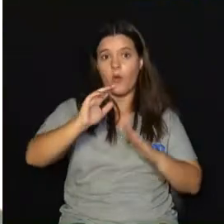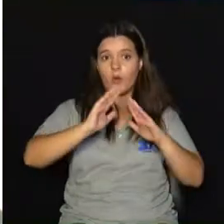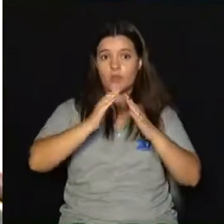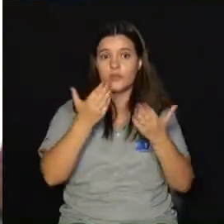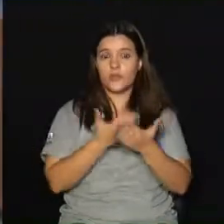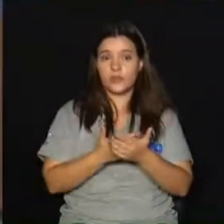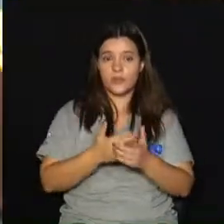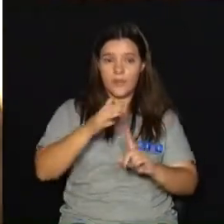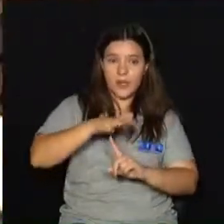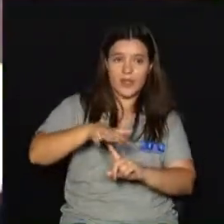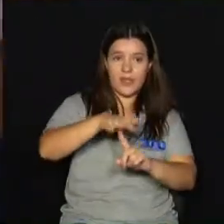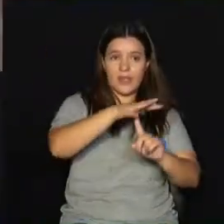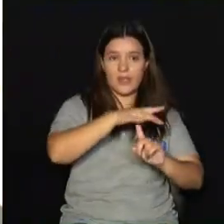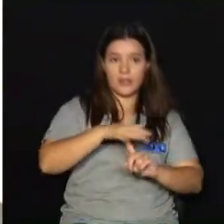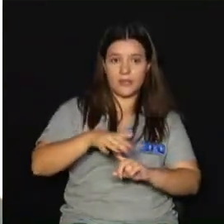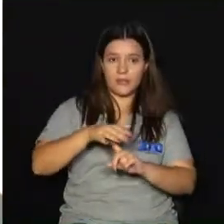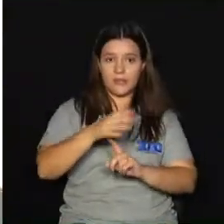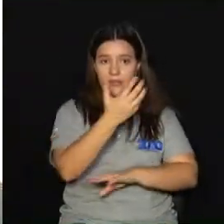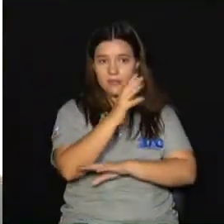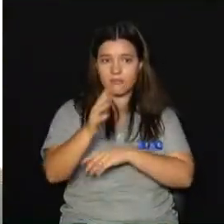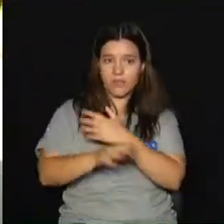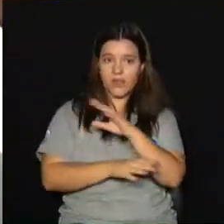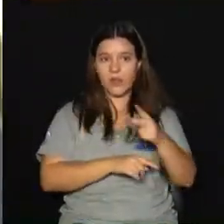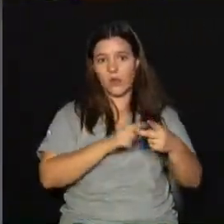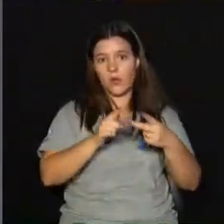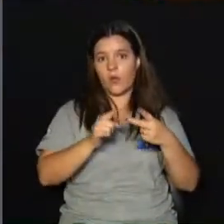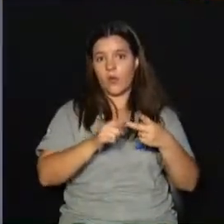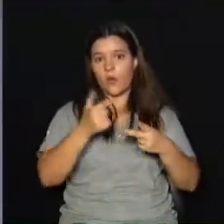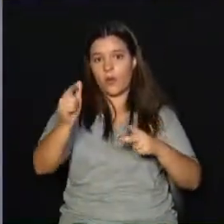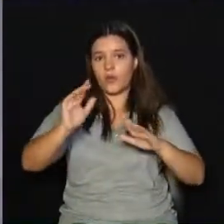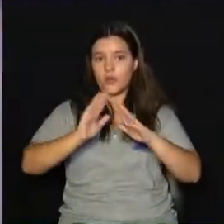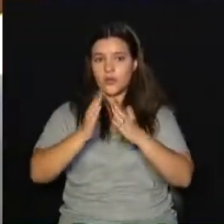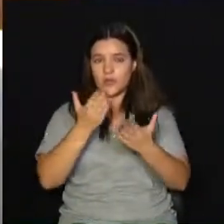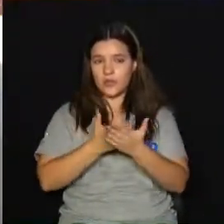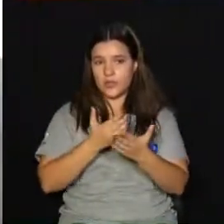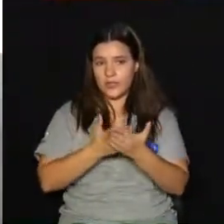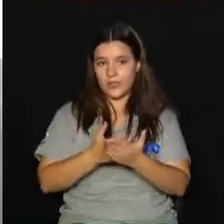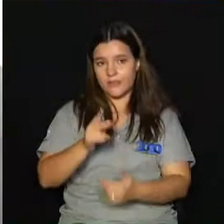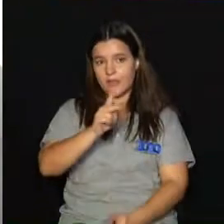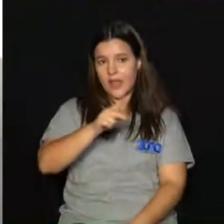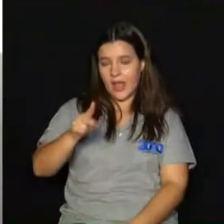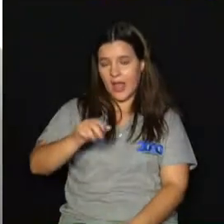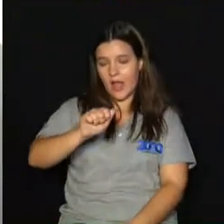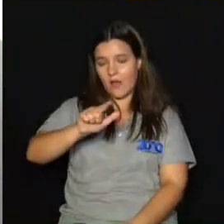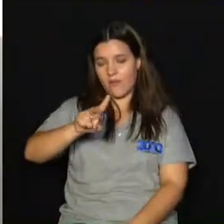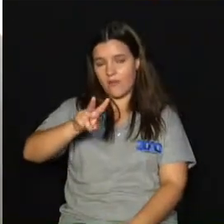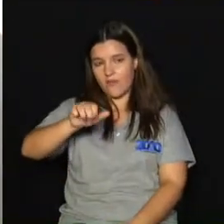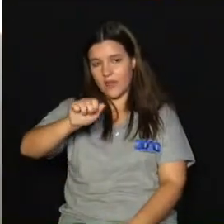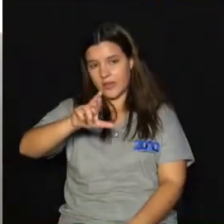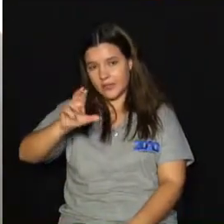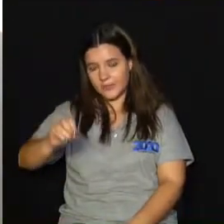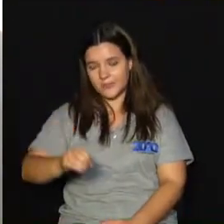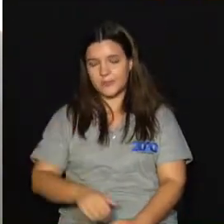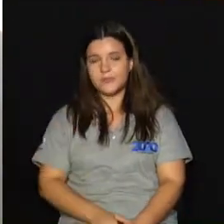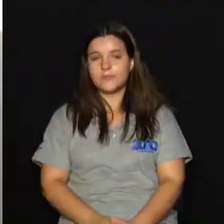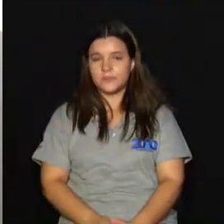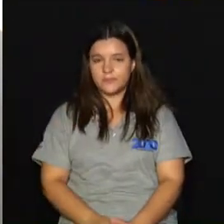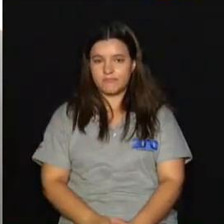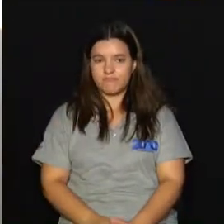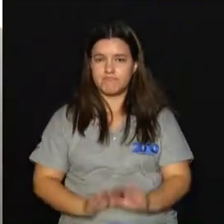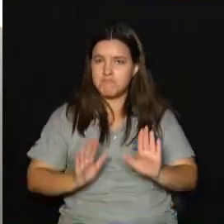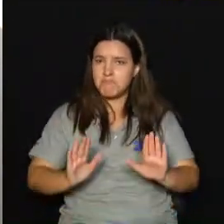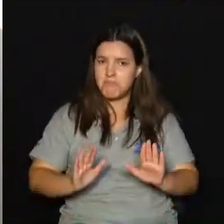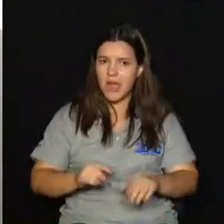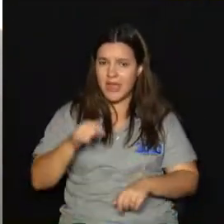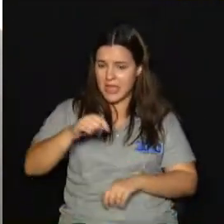Jardim Campos Elíseos, e a segunda na escola Professor Álvaro Cotomassi, no Jardim Maracanã. mas por